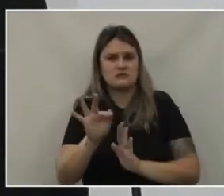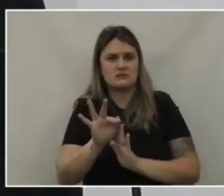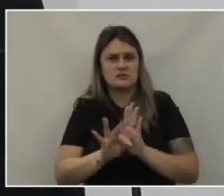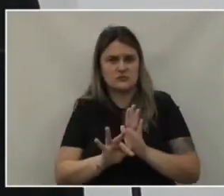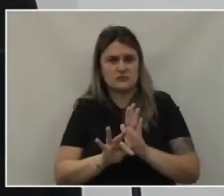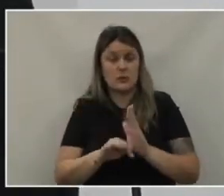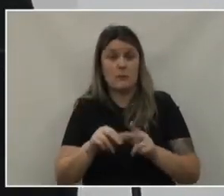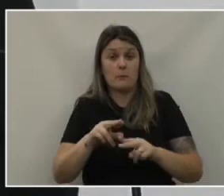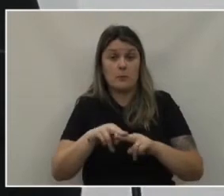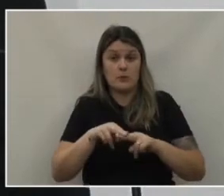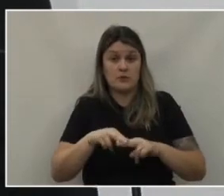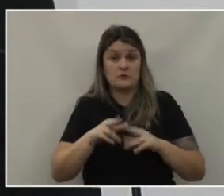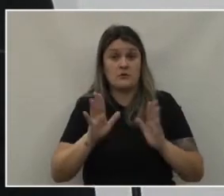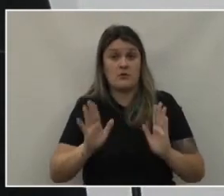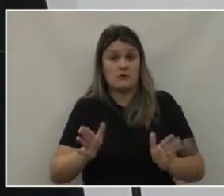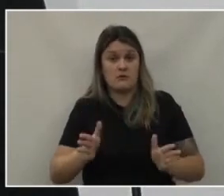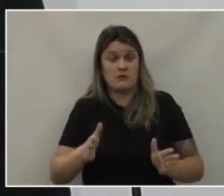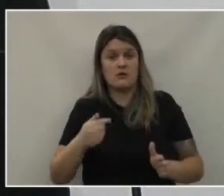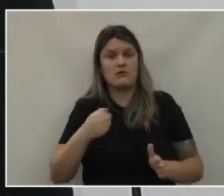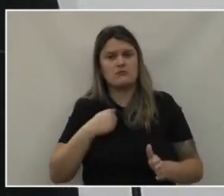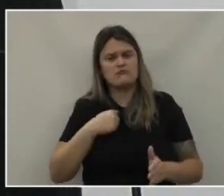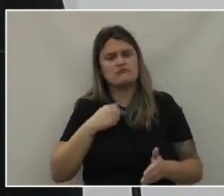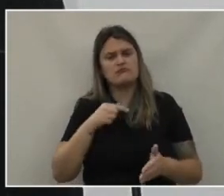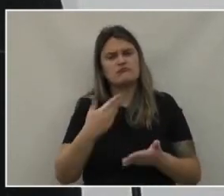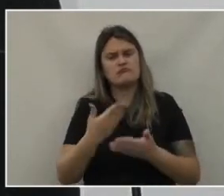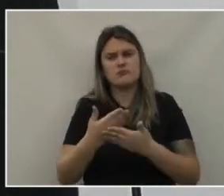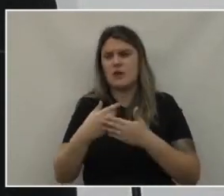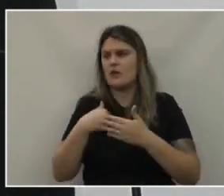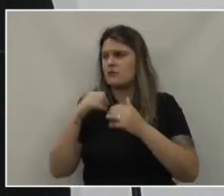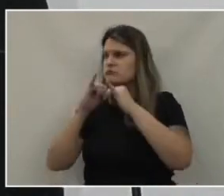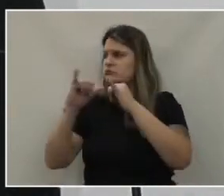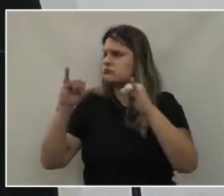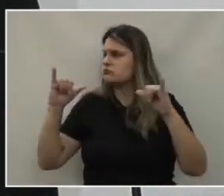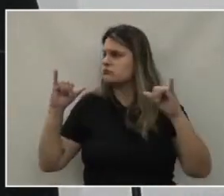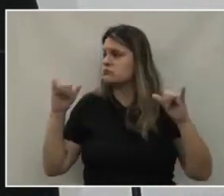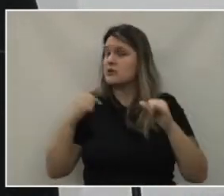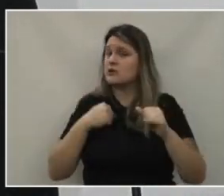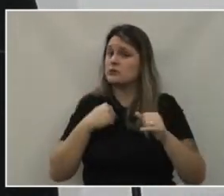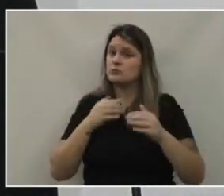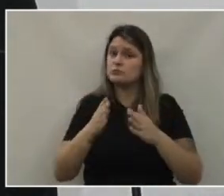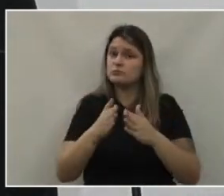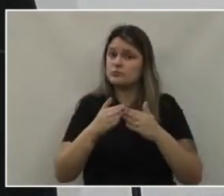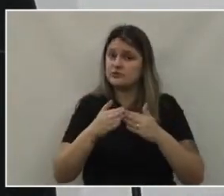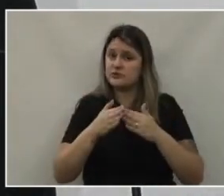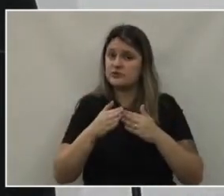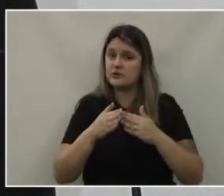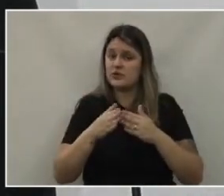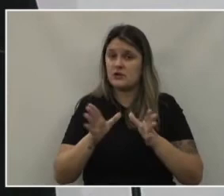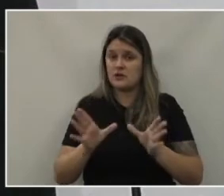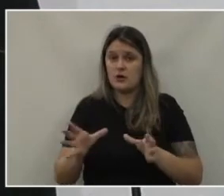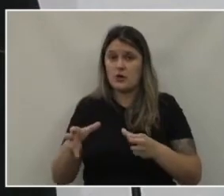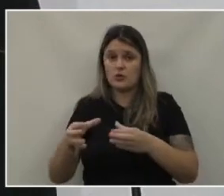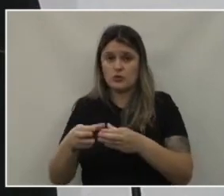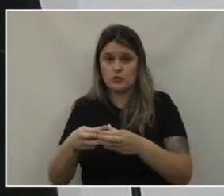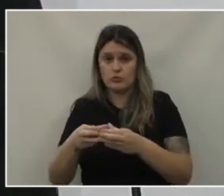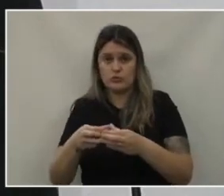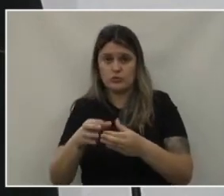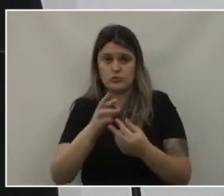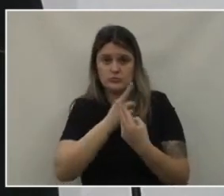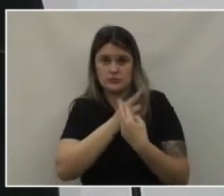que agora, nesse momento, levando ao conhecimento dos senhores, eu vou pedir para que a comissão